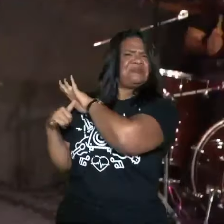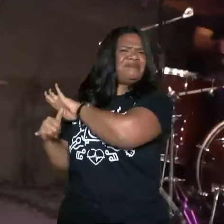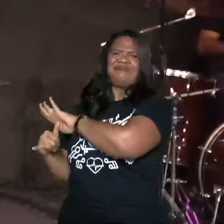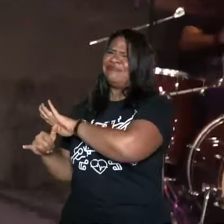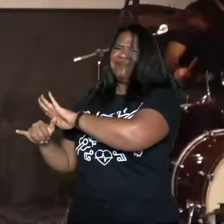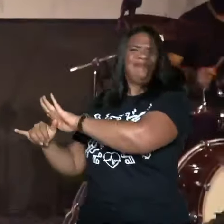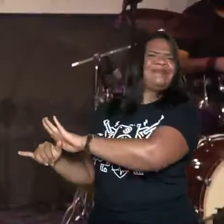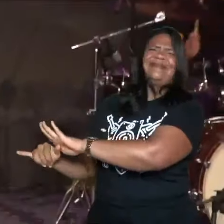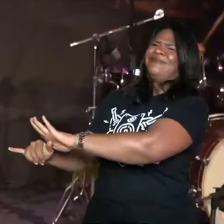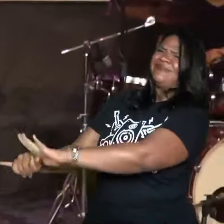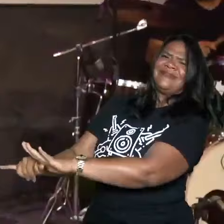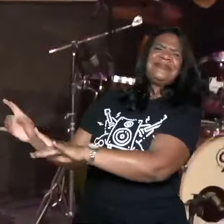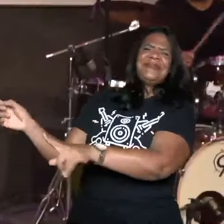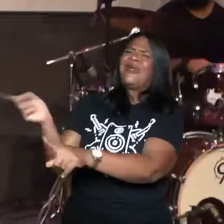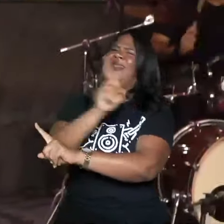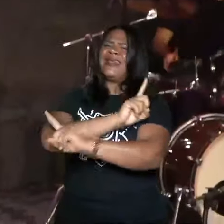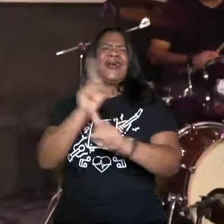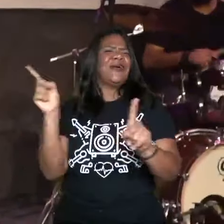vaidade.